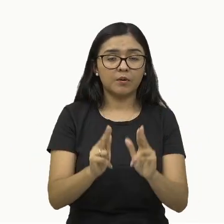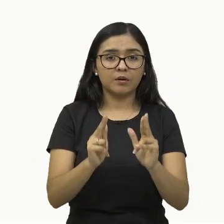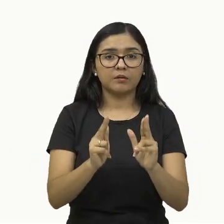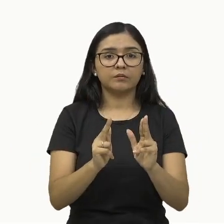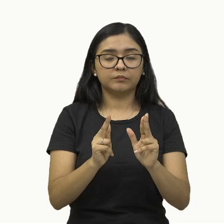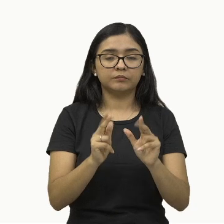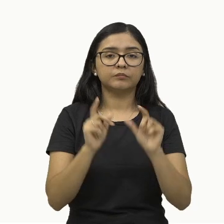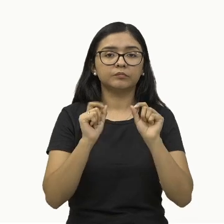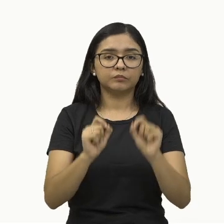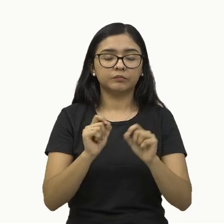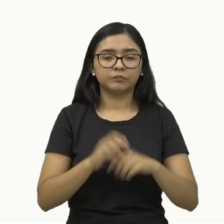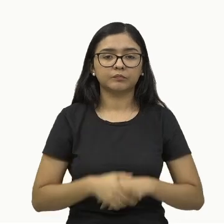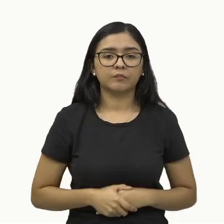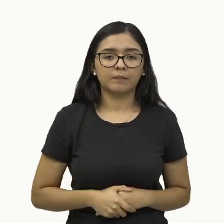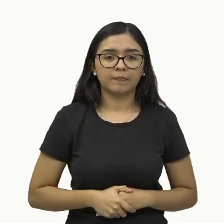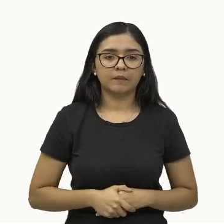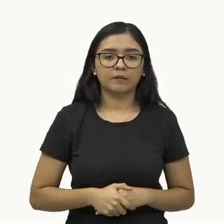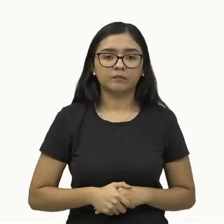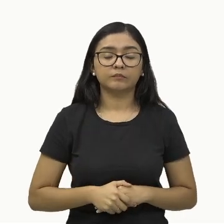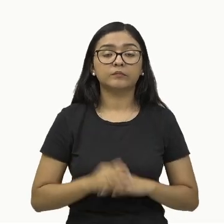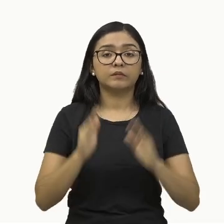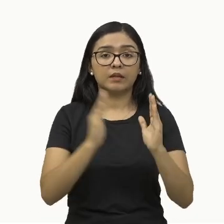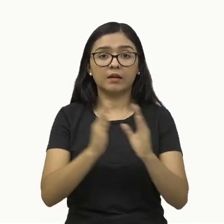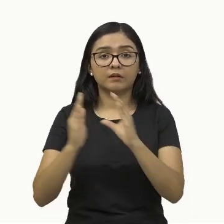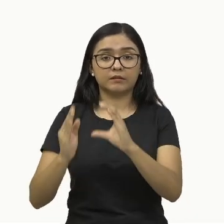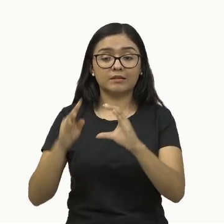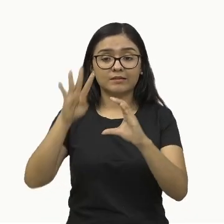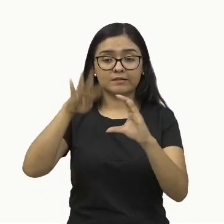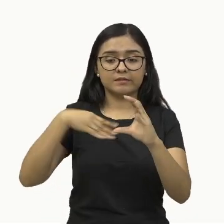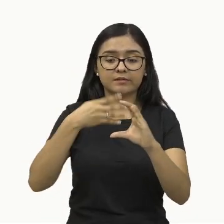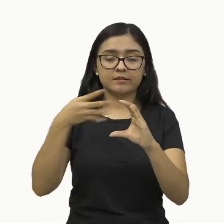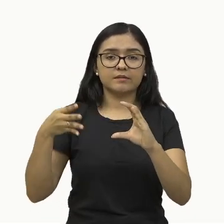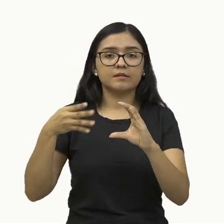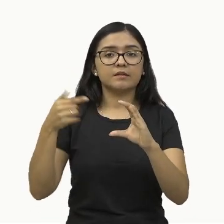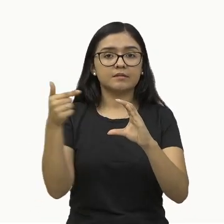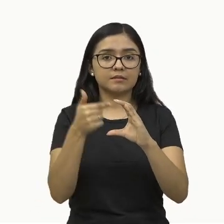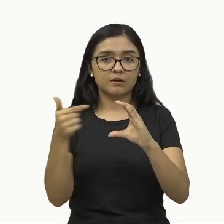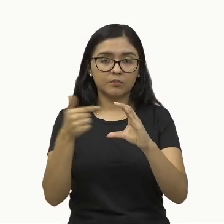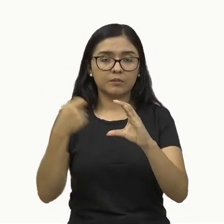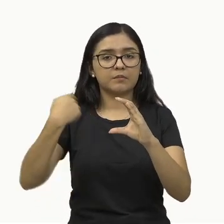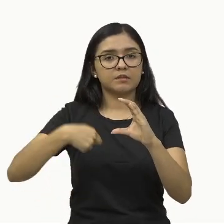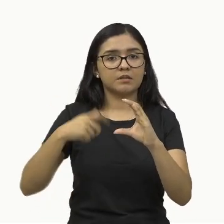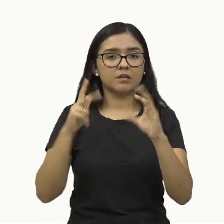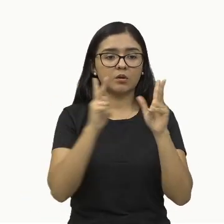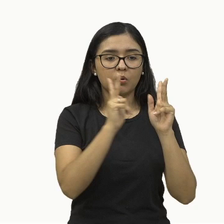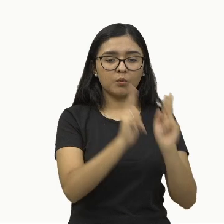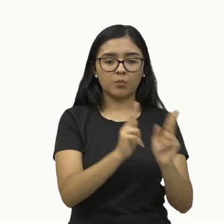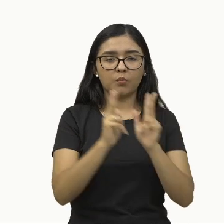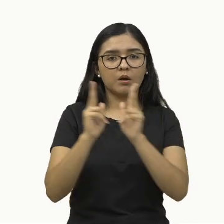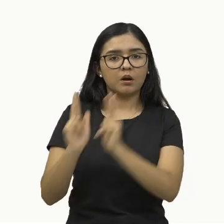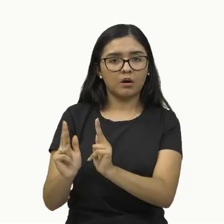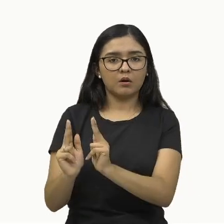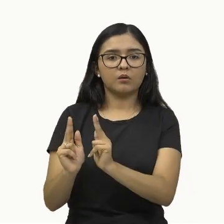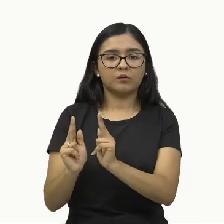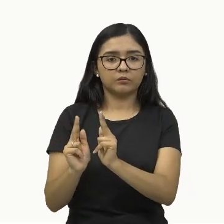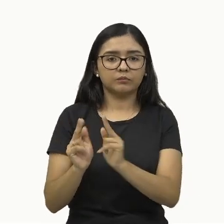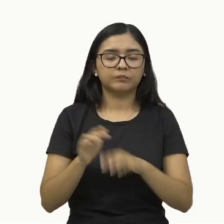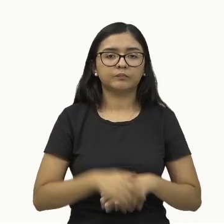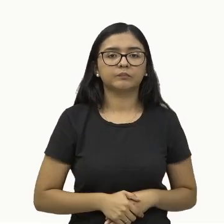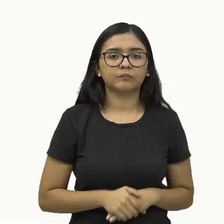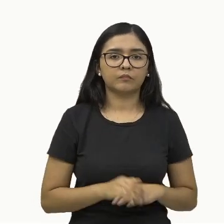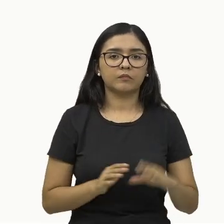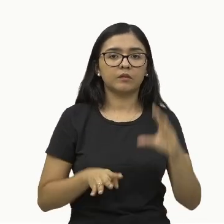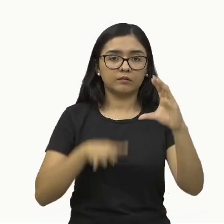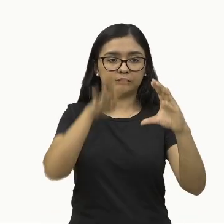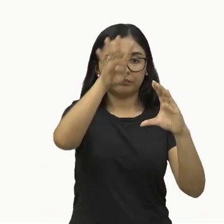de linhas da segunda matriz. Então, essa é a condição. O número de colunas da primeira matriz